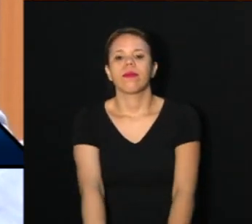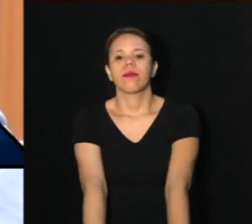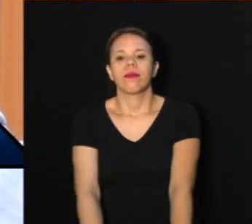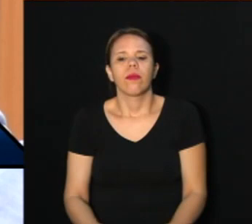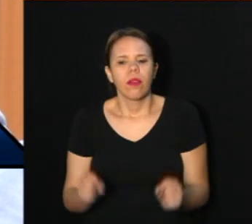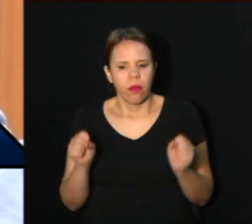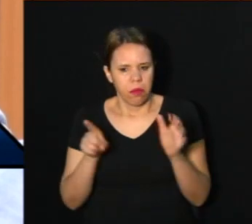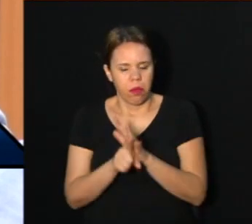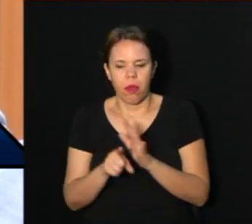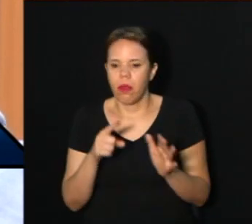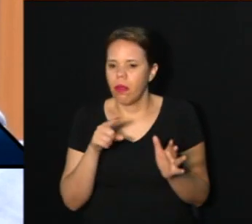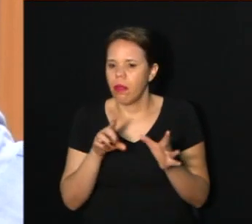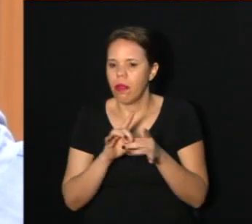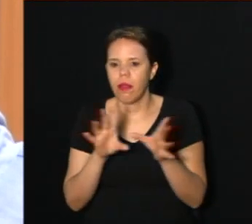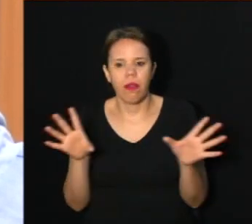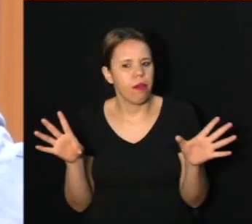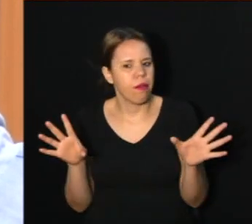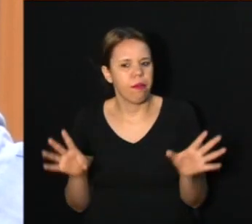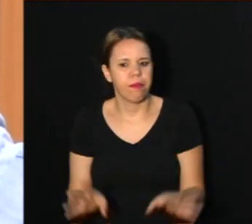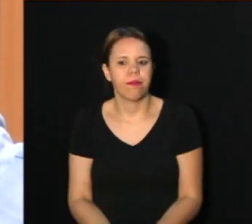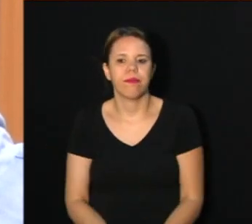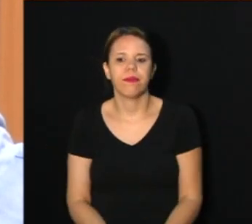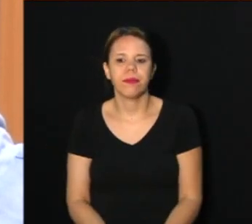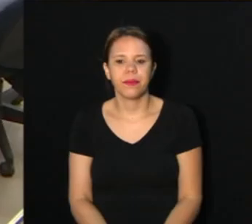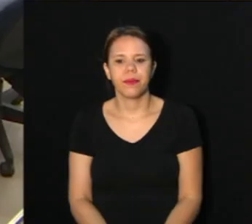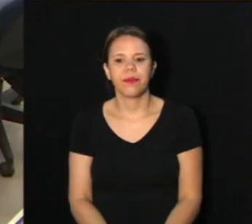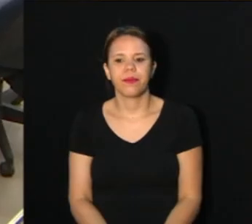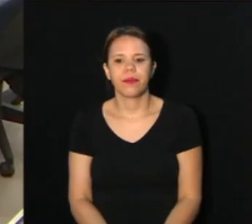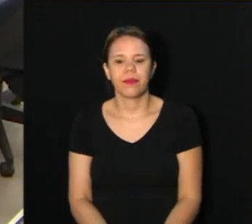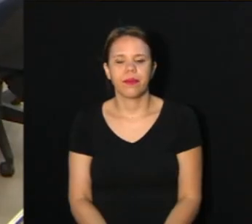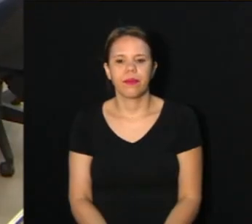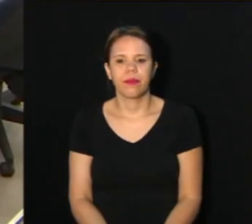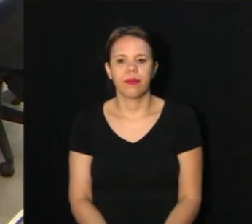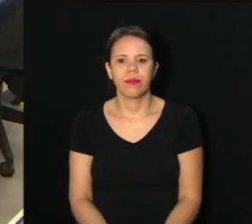entenderem oportuno.